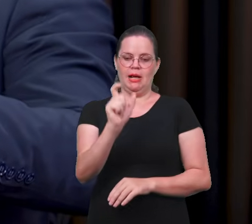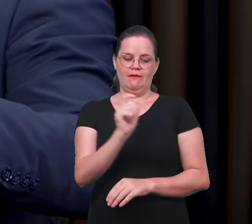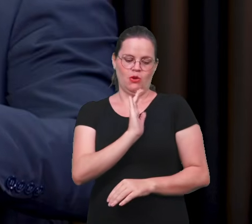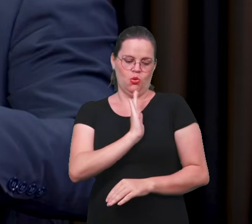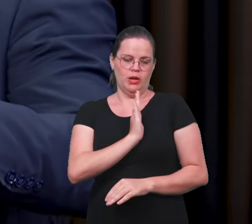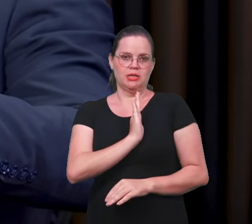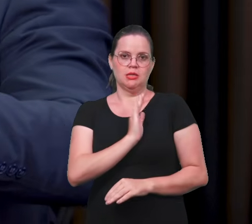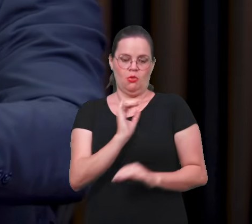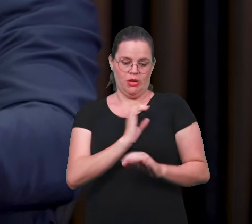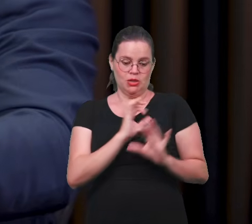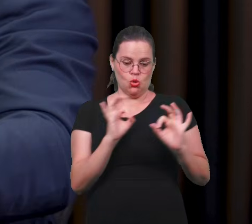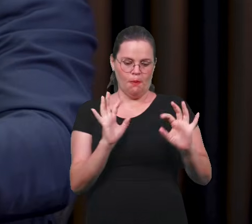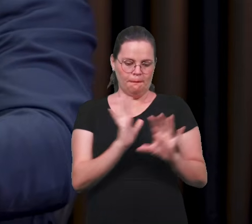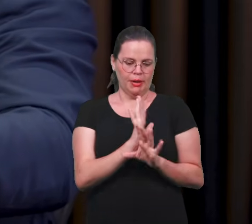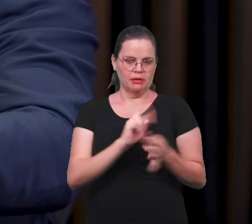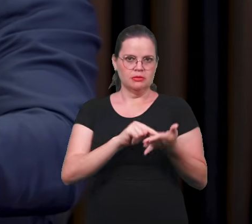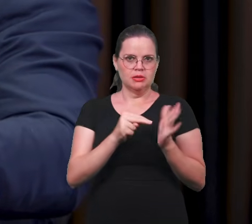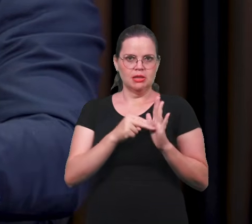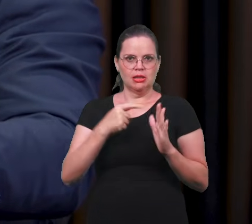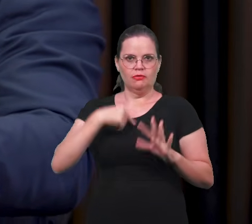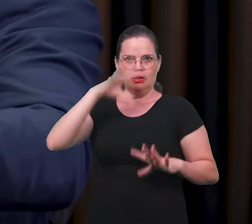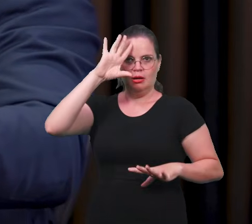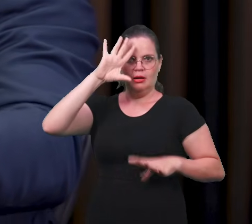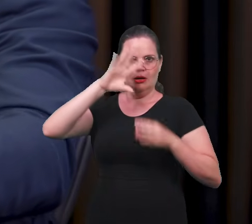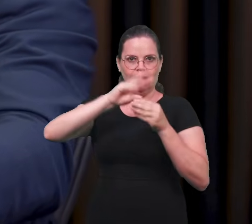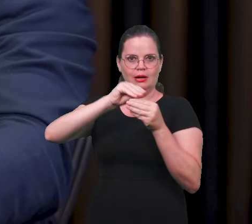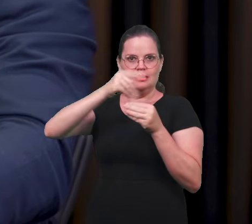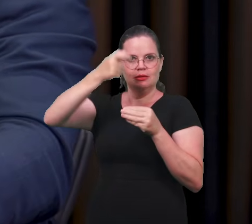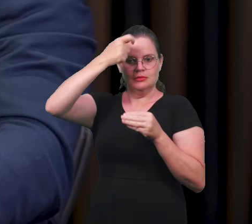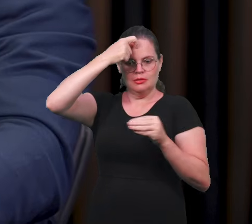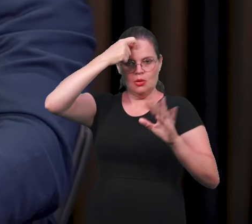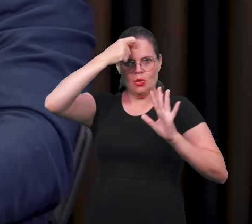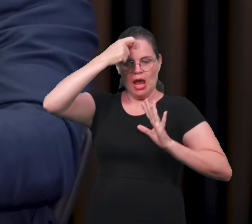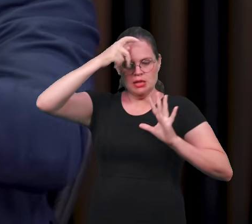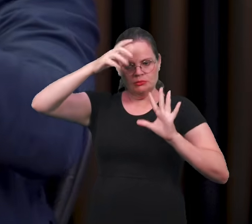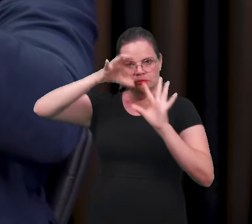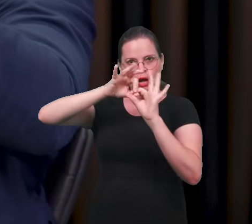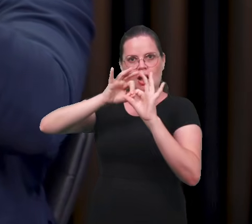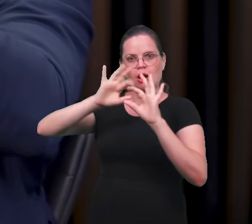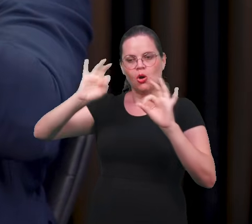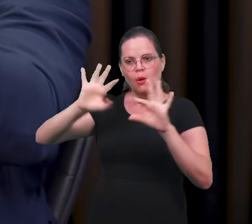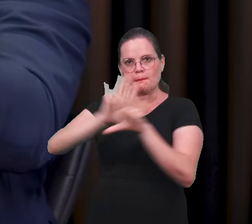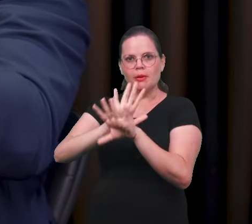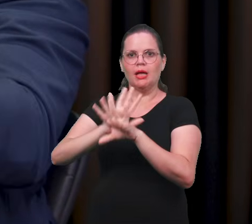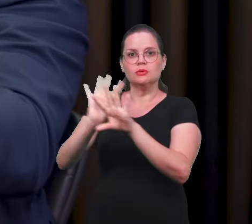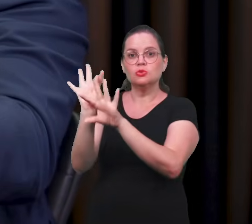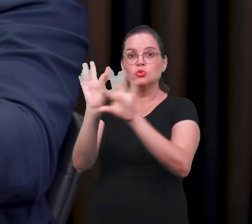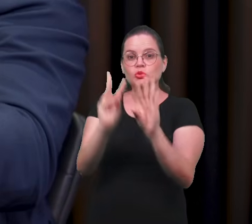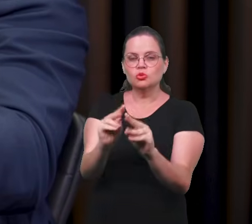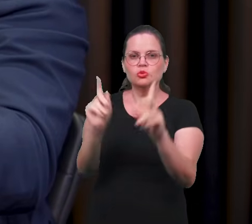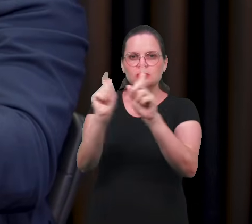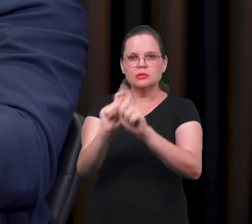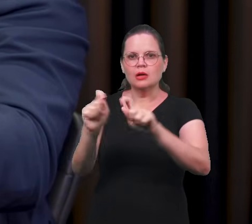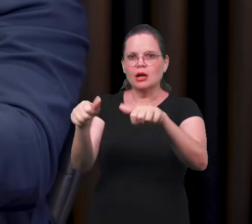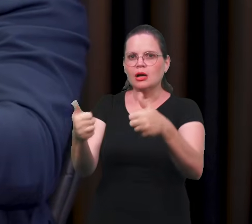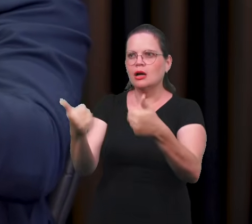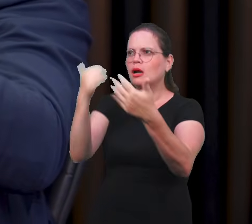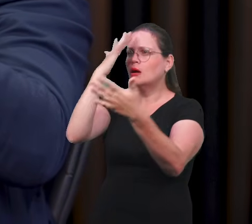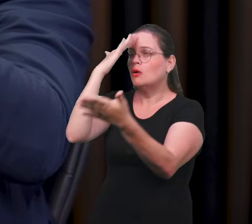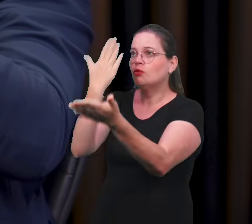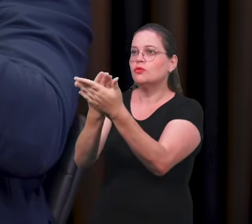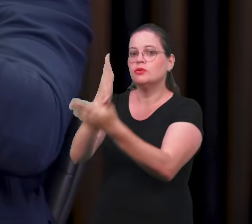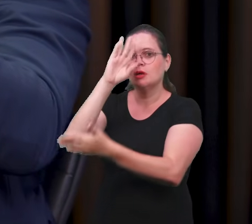nós estamos dentro do processo. E esse processo ele é preservado. Então, ó, entender a condição primária,